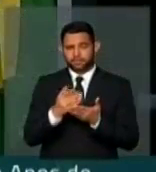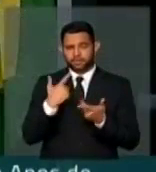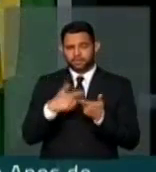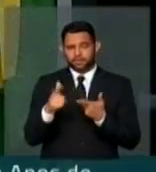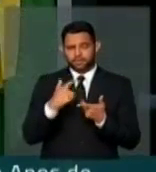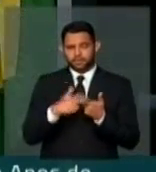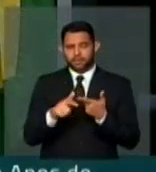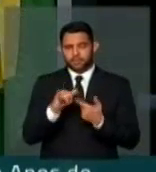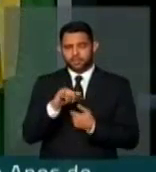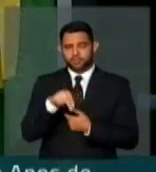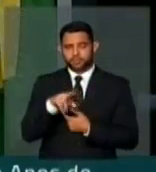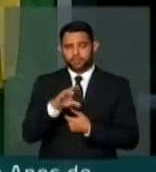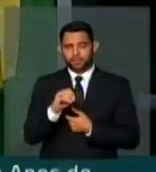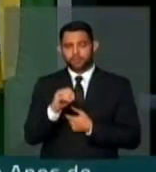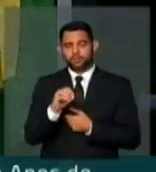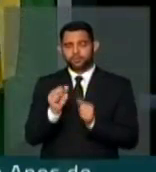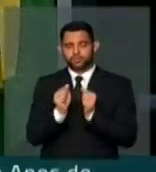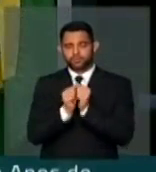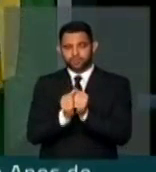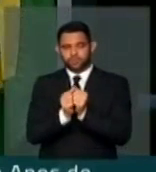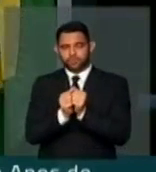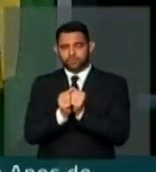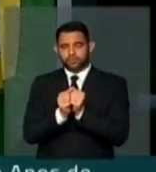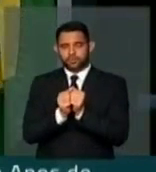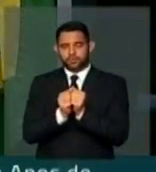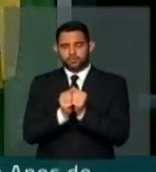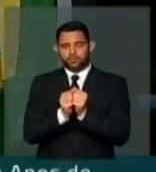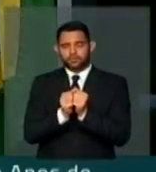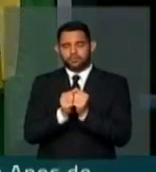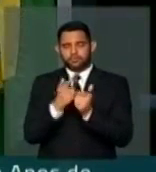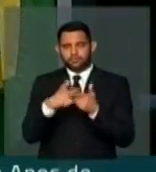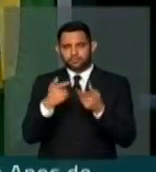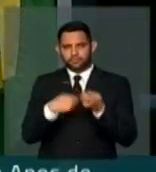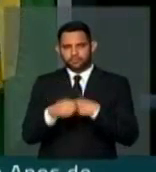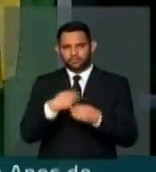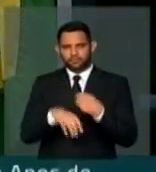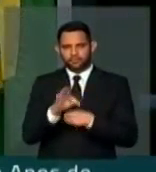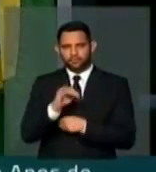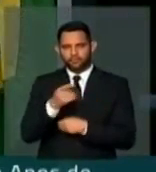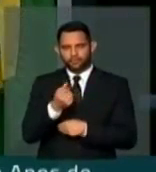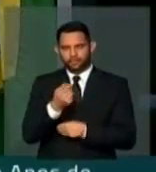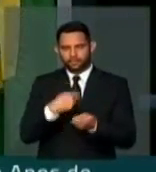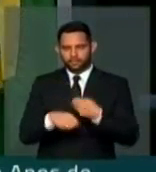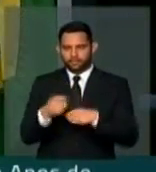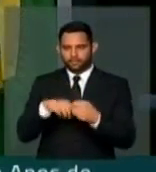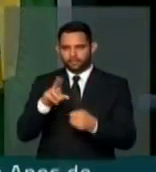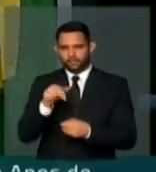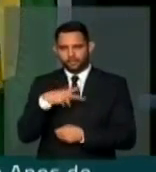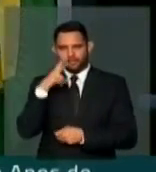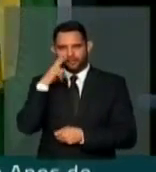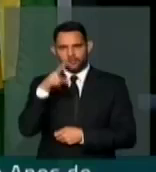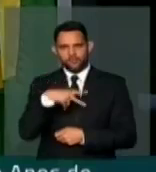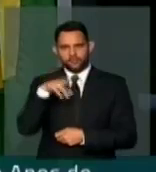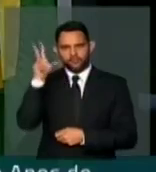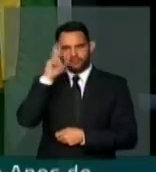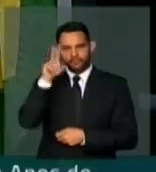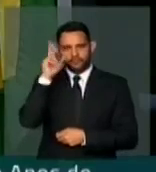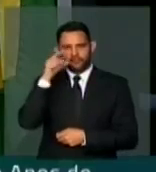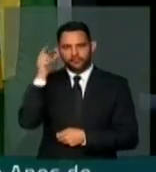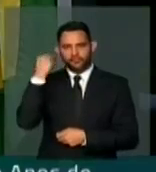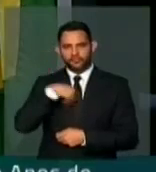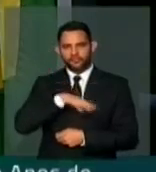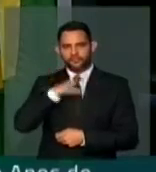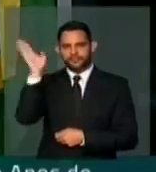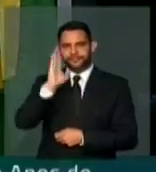crise institucional associada a um colapso econômico e financeiro jamais visto na história de